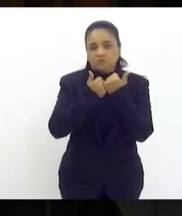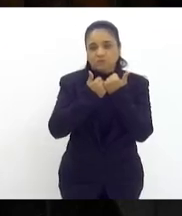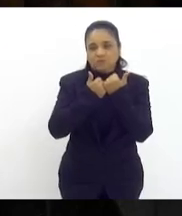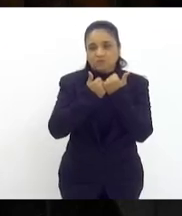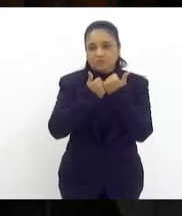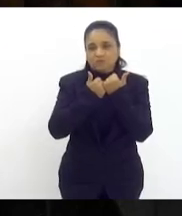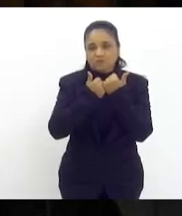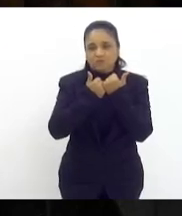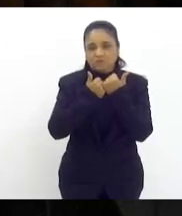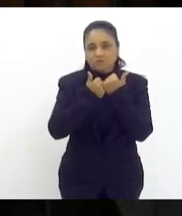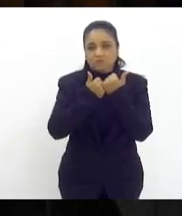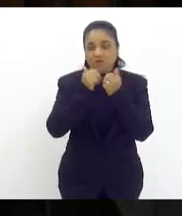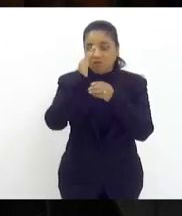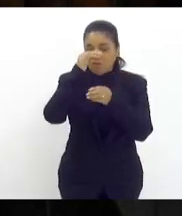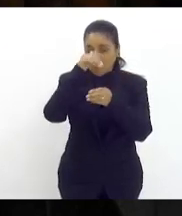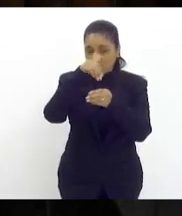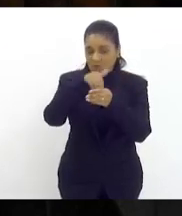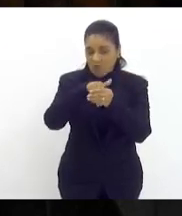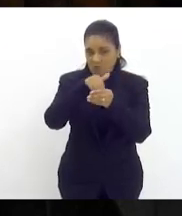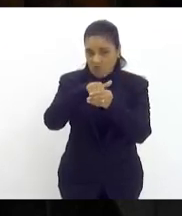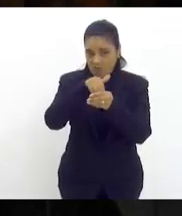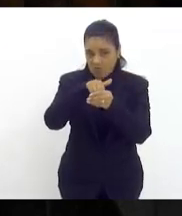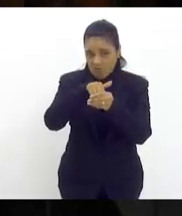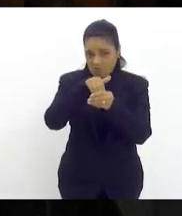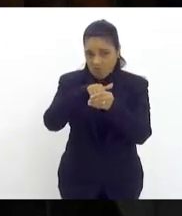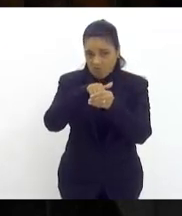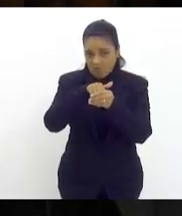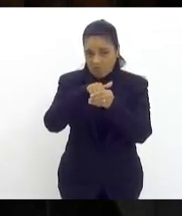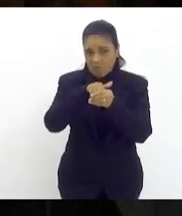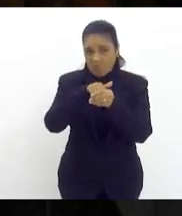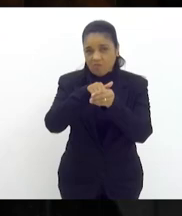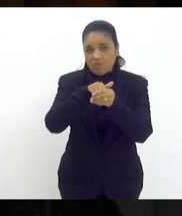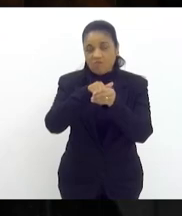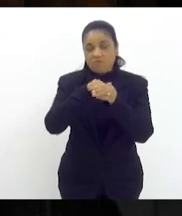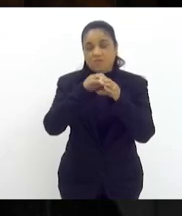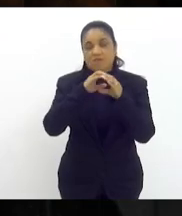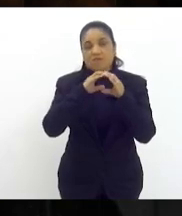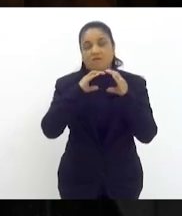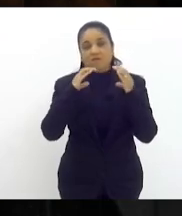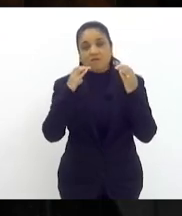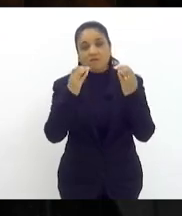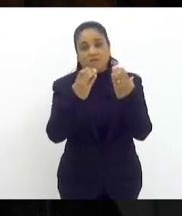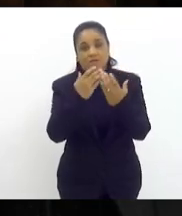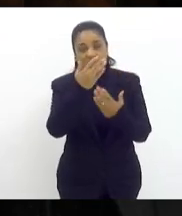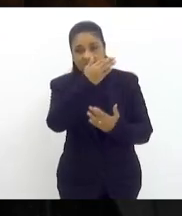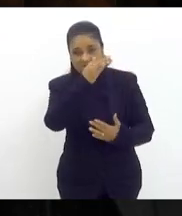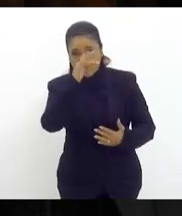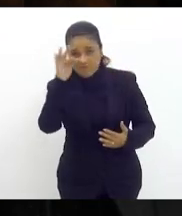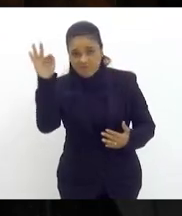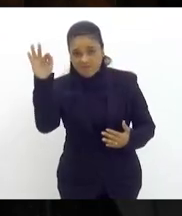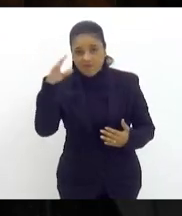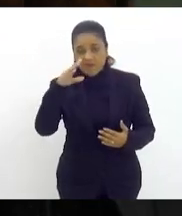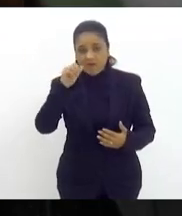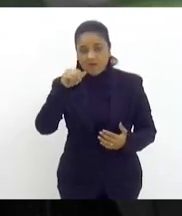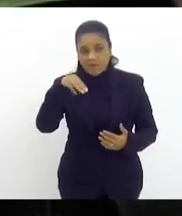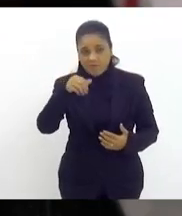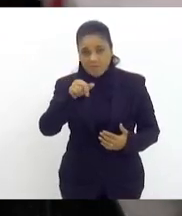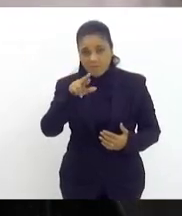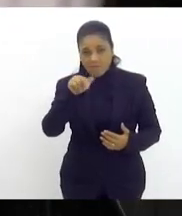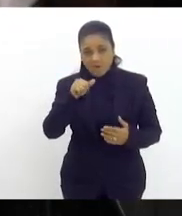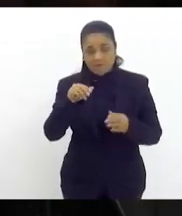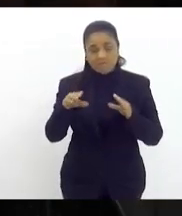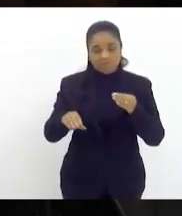será votado na Câmara Federal ao projeto de lei complementar